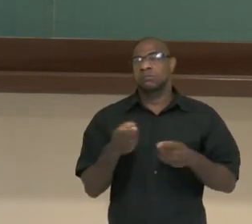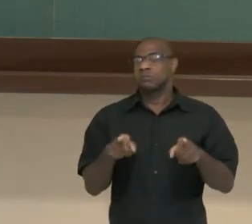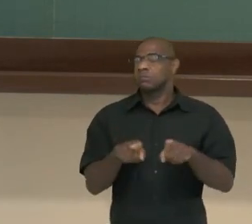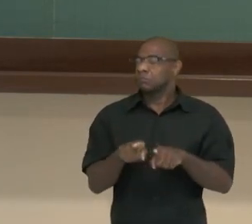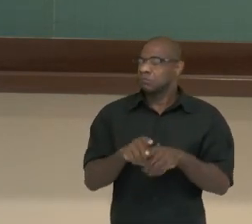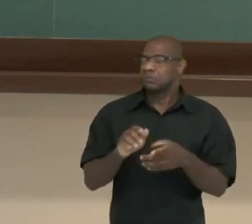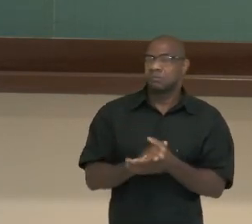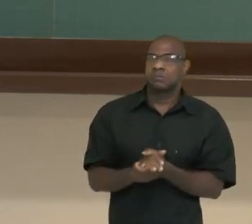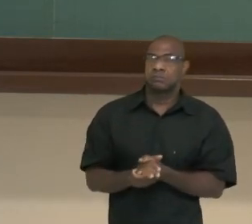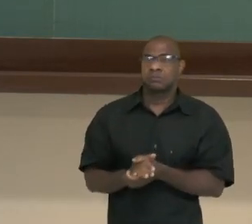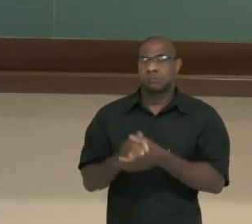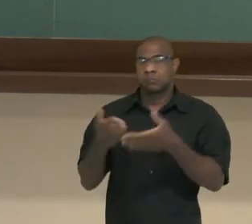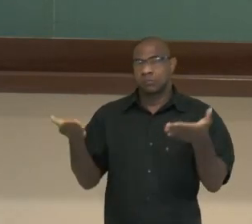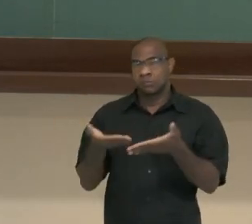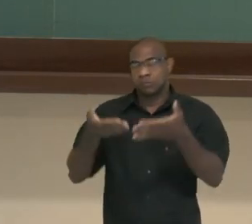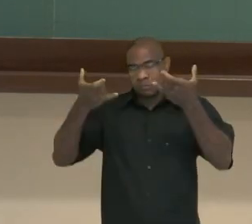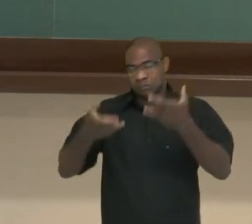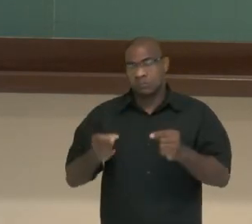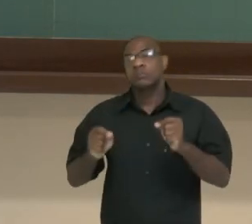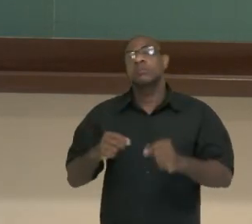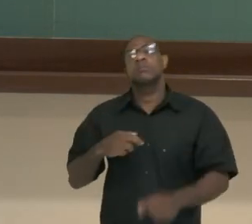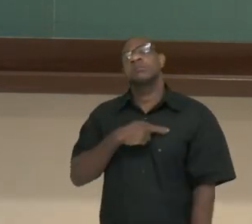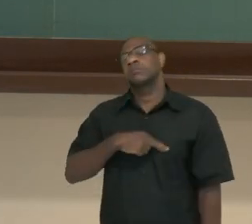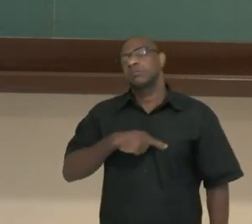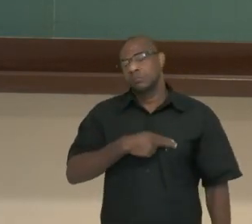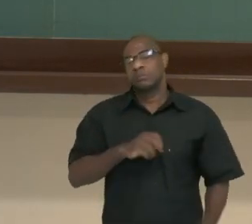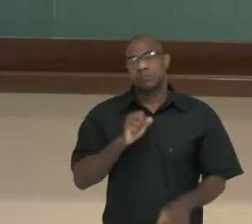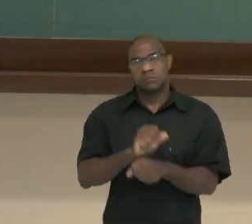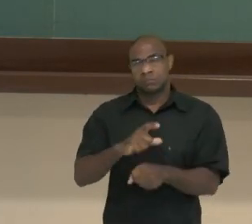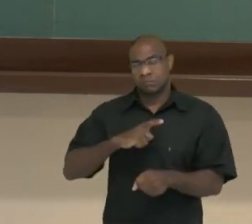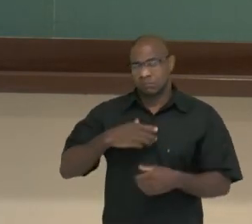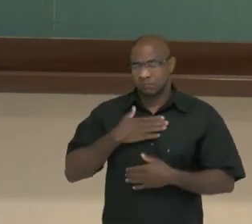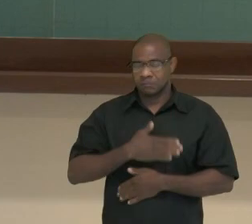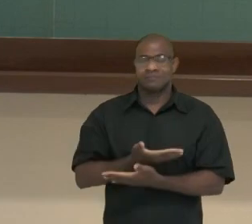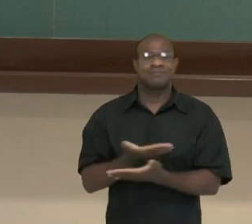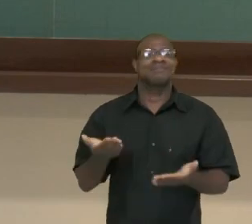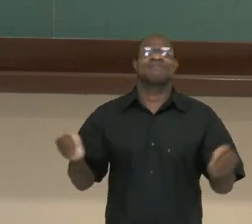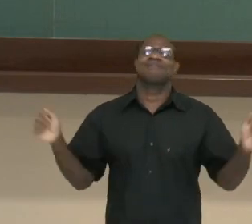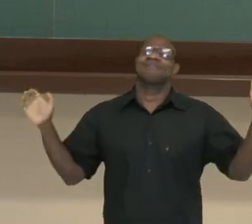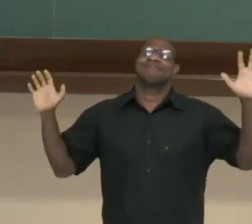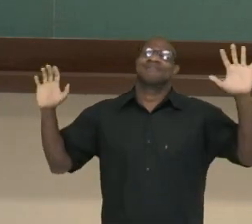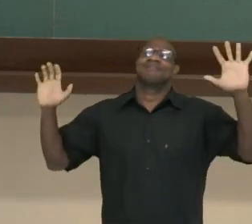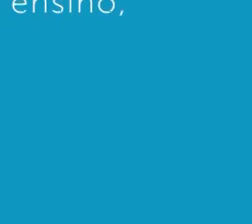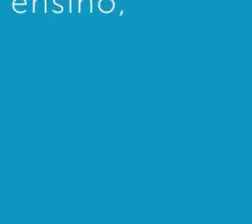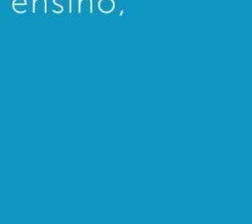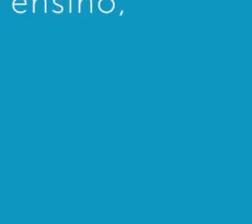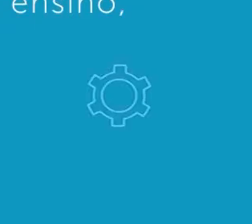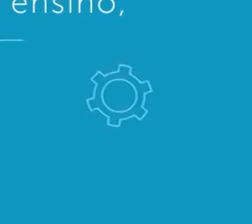Neste vídeo falamos sobre romance. Espero que vocês tenham gostado e até breve.